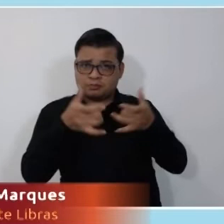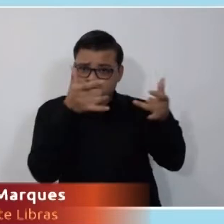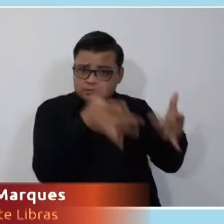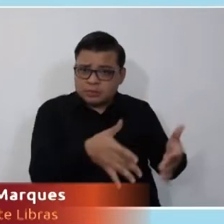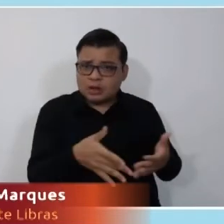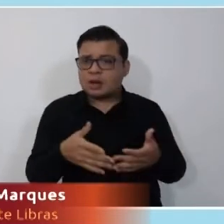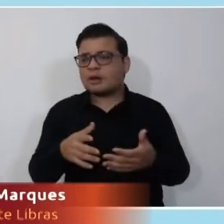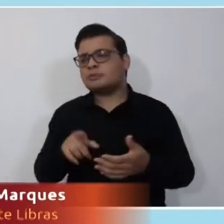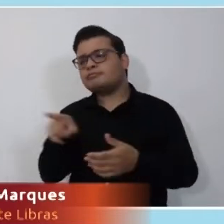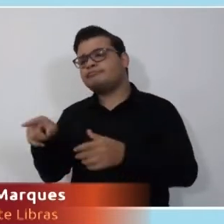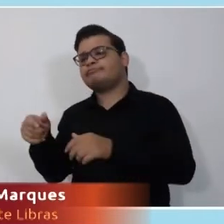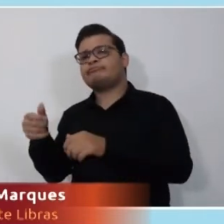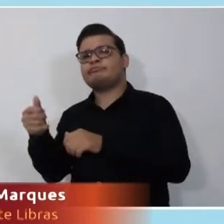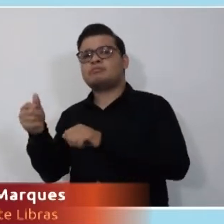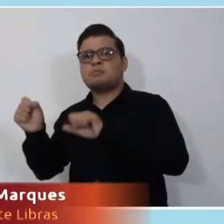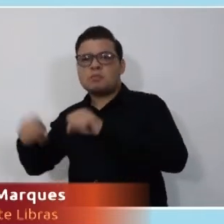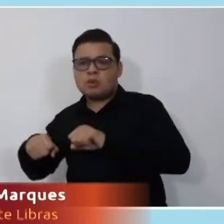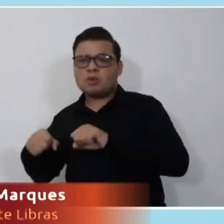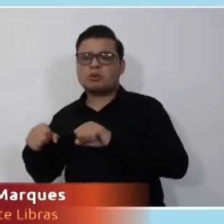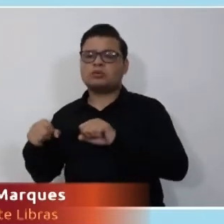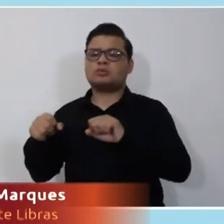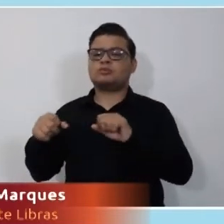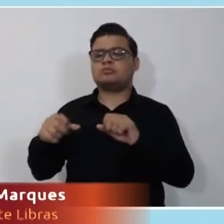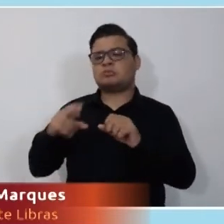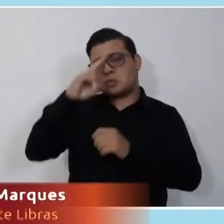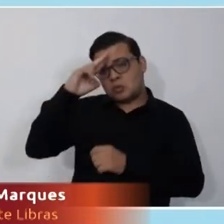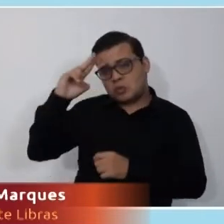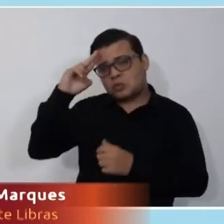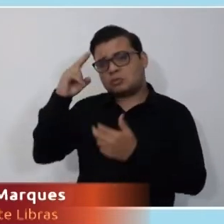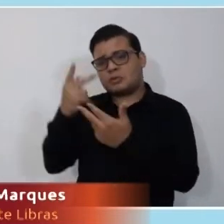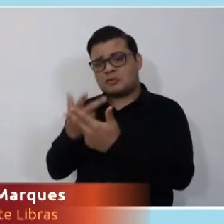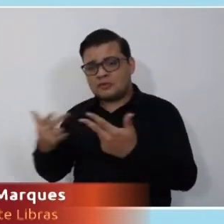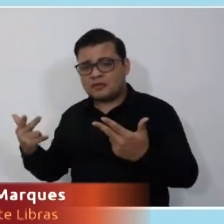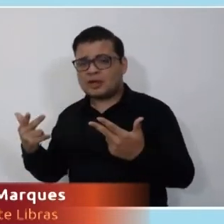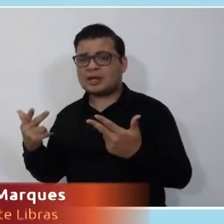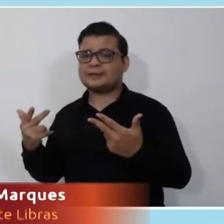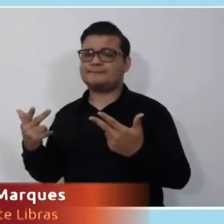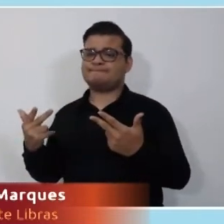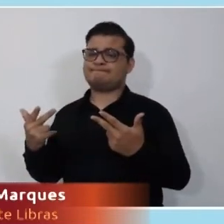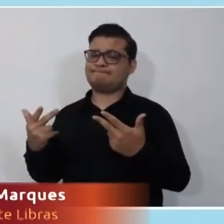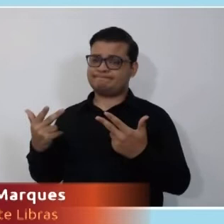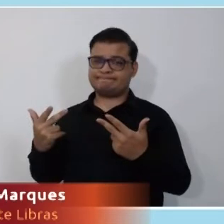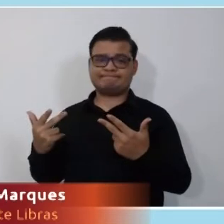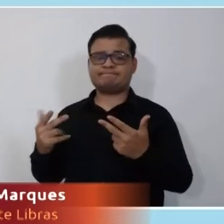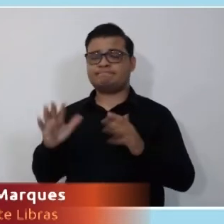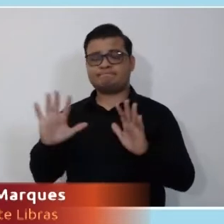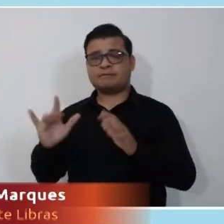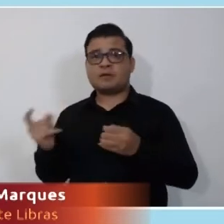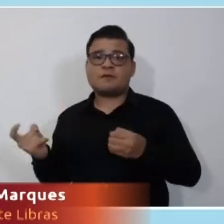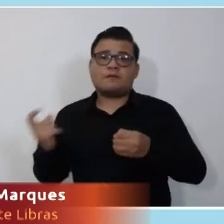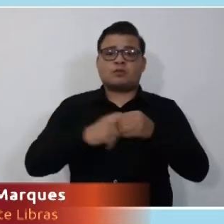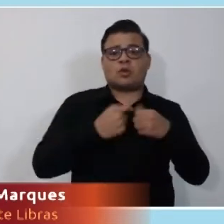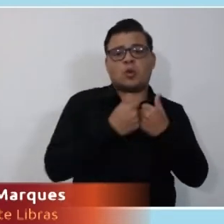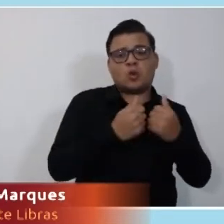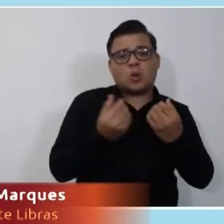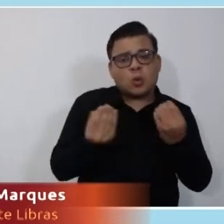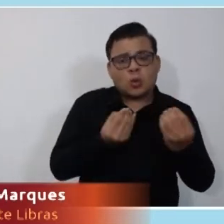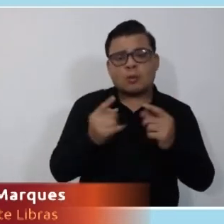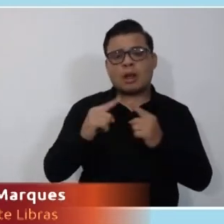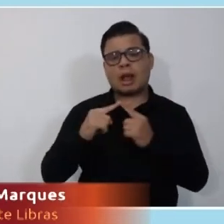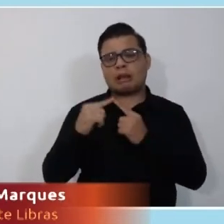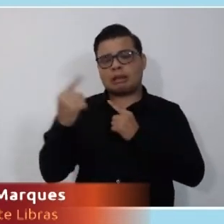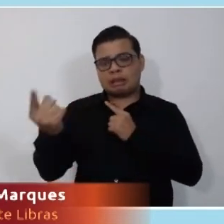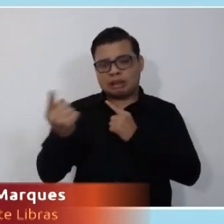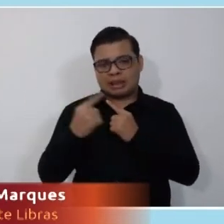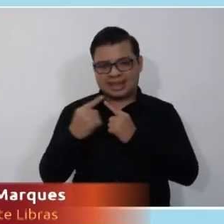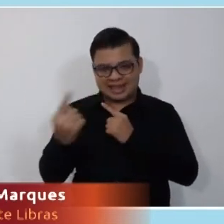coletivo. Quais são esses serviços? Linhas de curta distância com preço mais acessível. Aquele ônibus, micro-ônibus